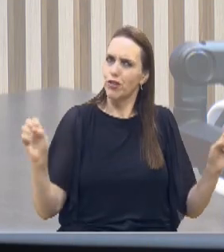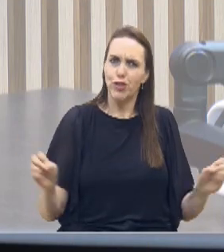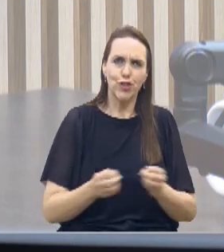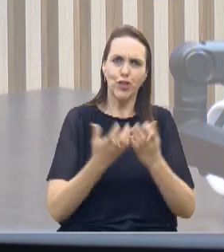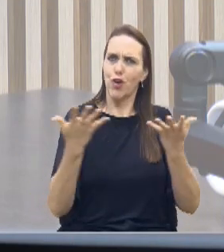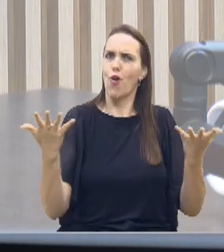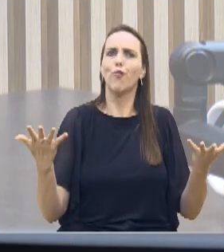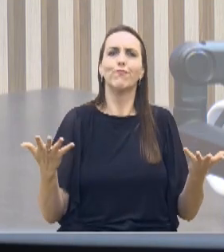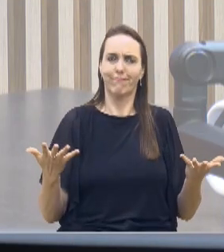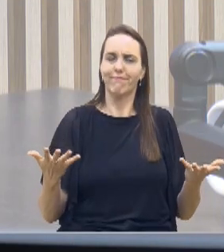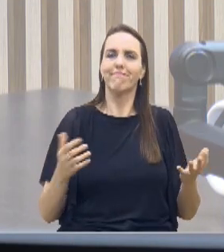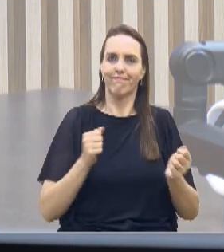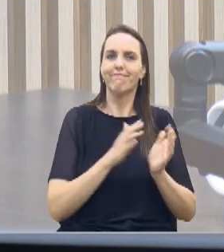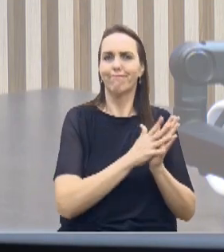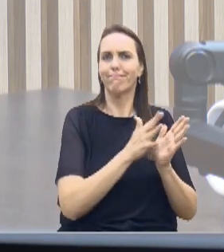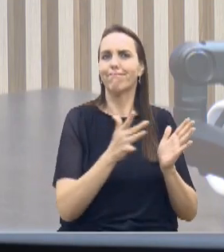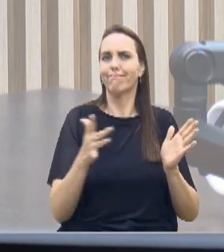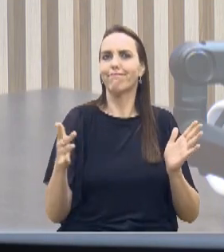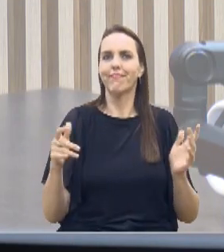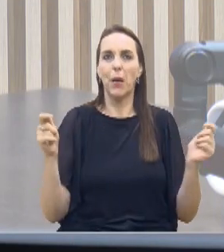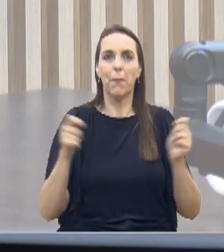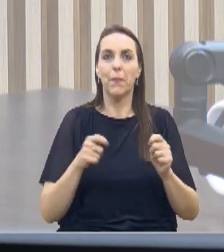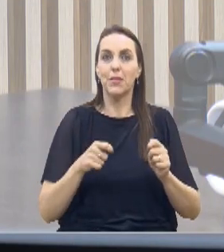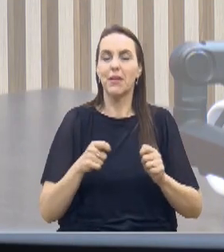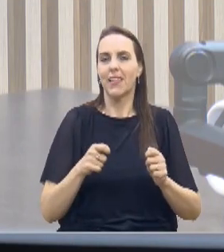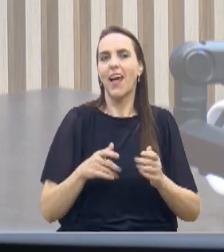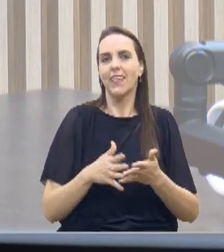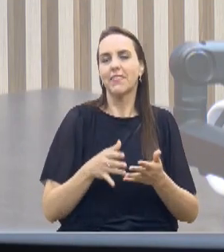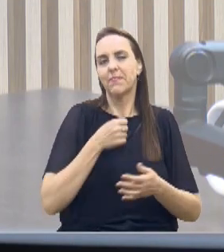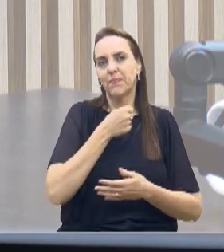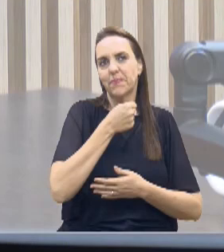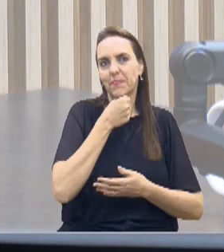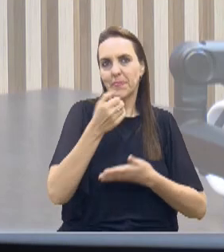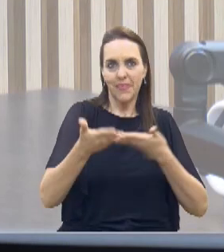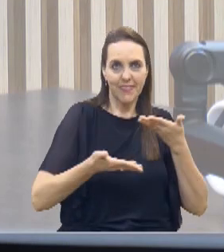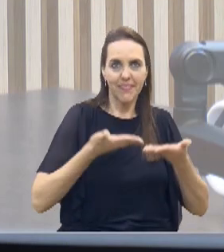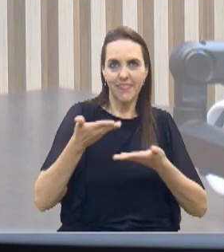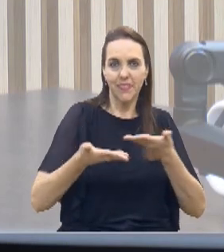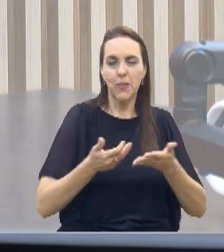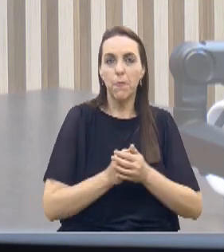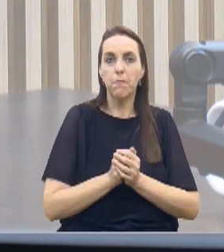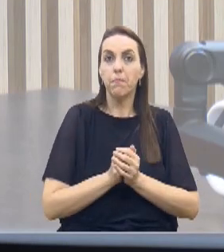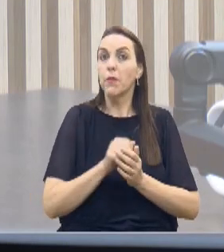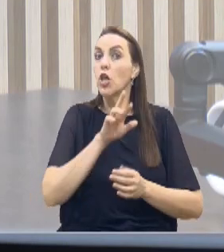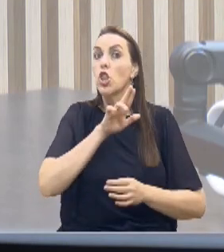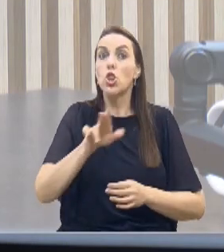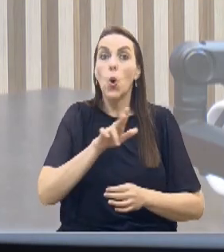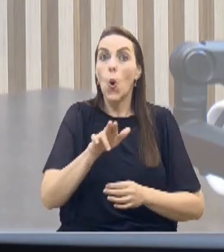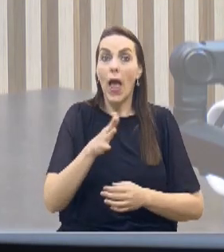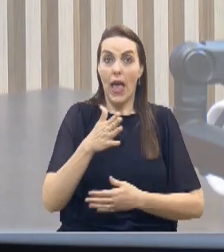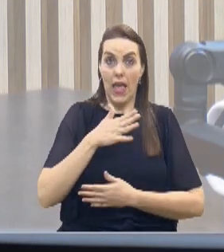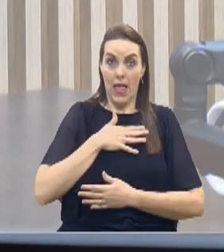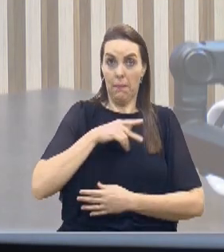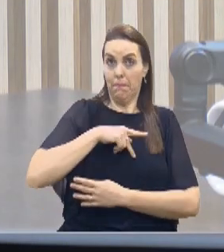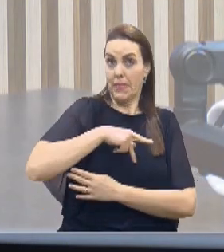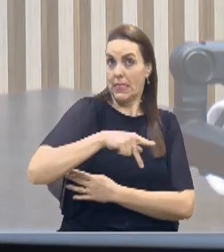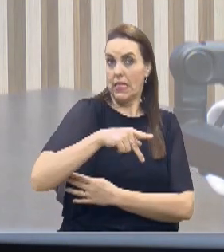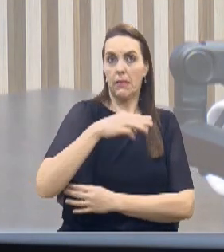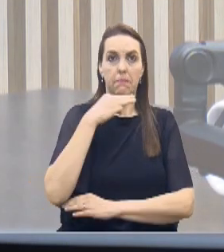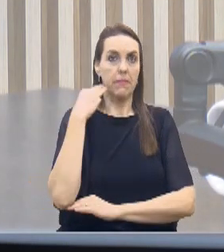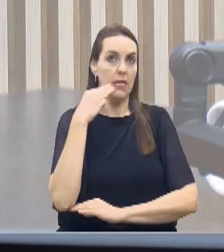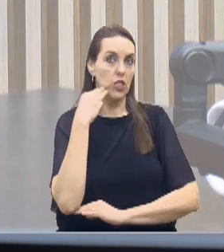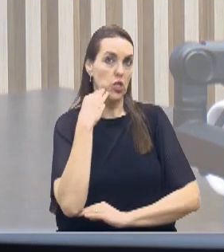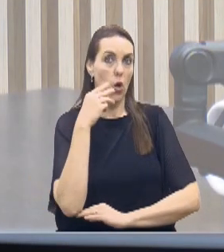do ano em todas essas possibilidades de cobertura. E quando a gente está falando sobre isso, não é a cobertura da presidente Marisol, não é a